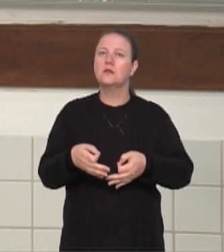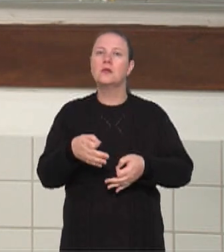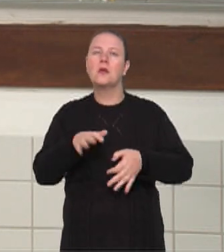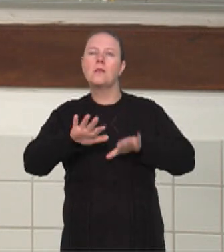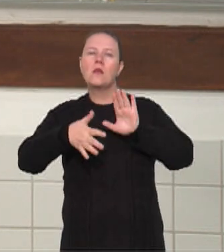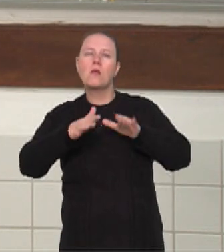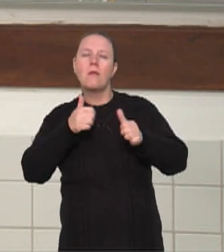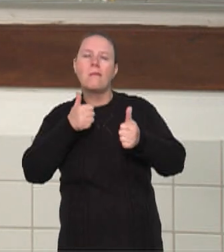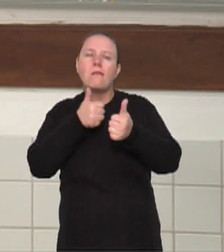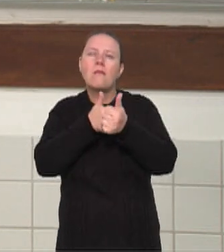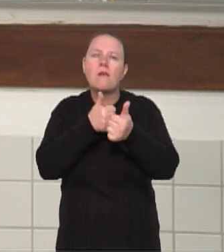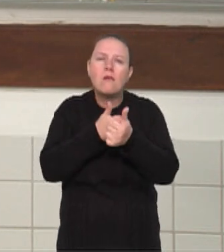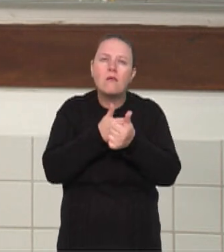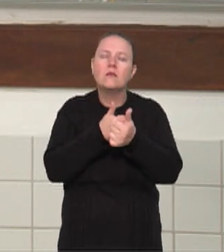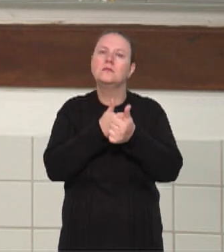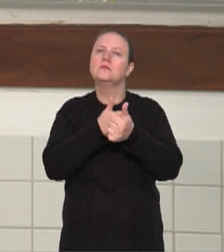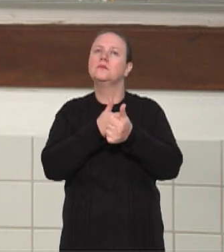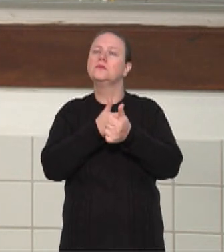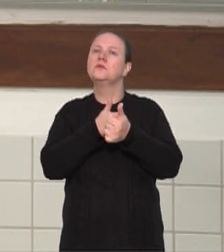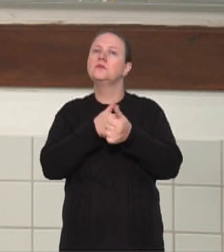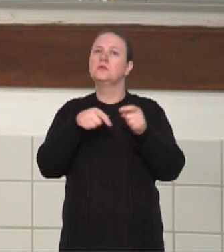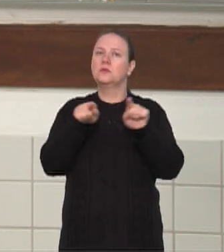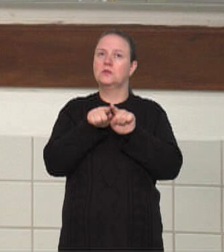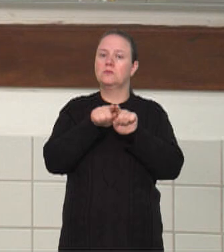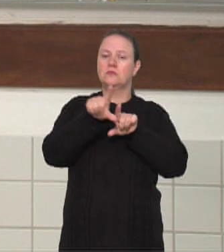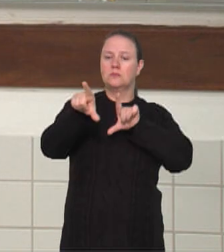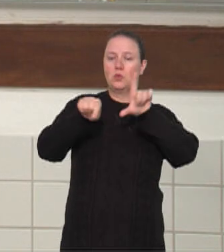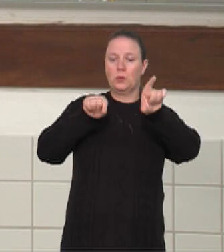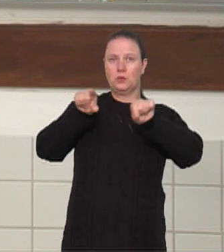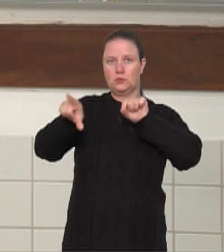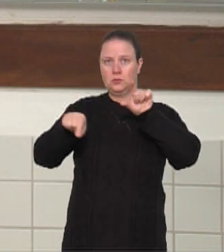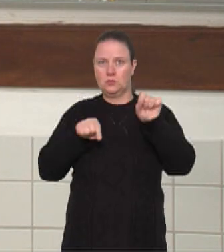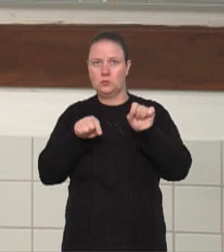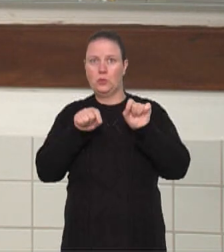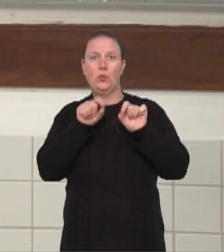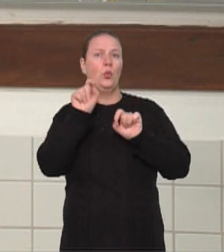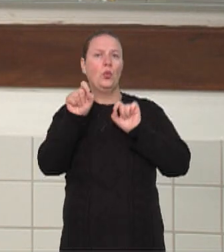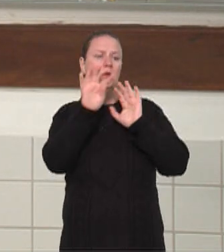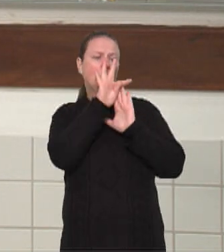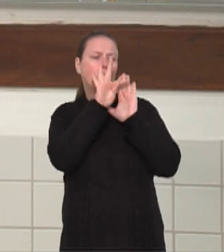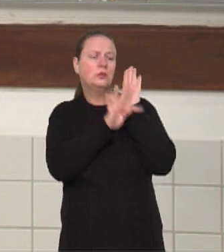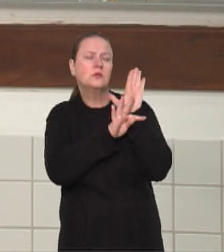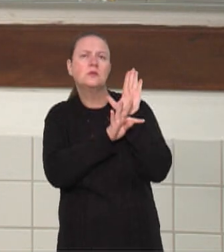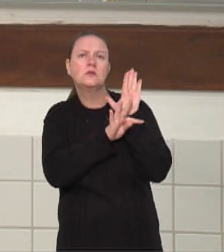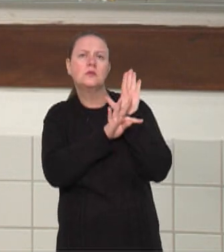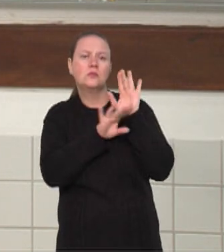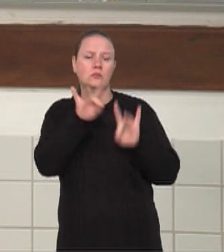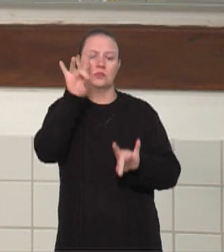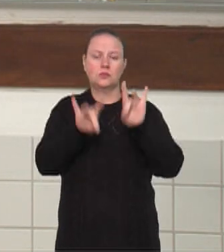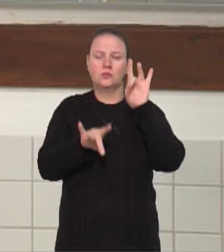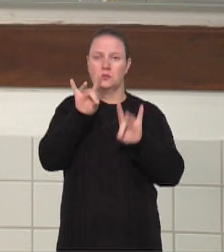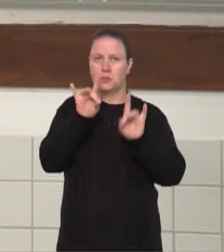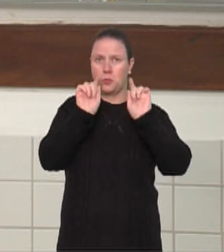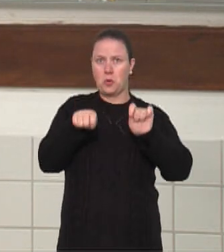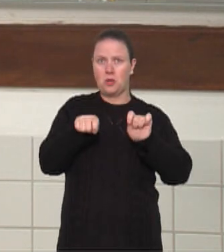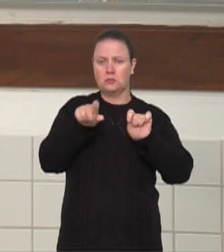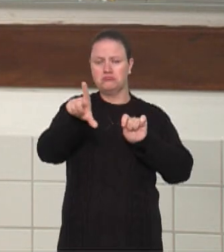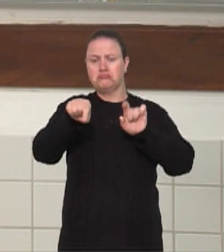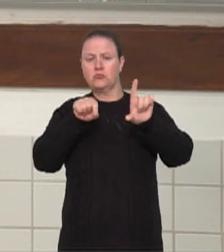menos aproximar, até porque foi selecionado ali um fragmento da peça teatral e vocês poderiam